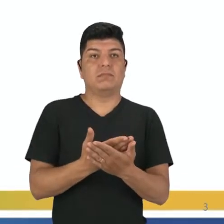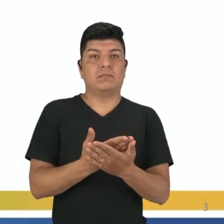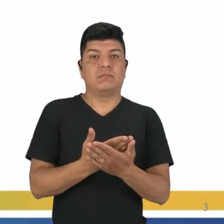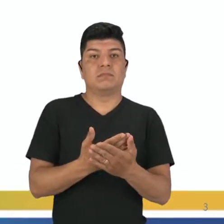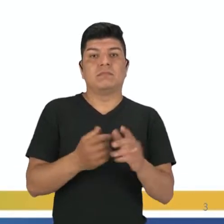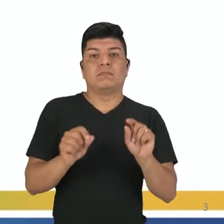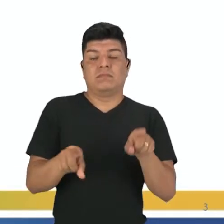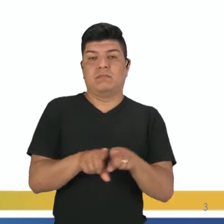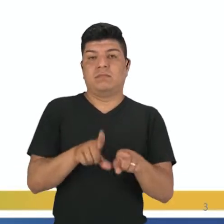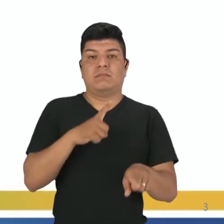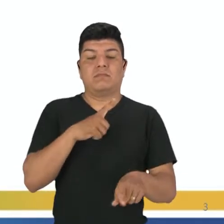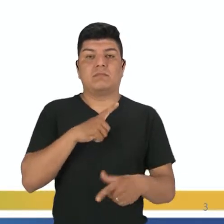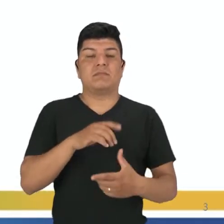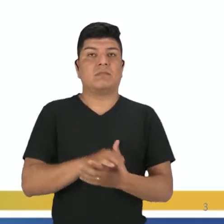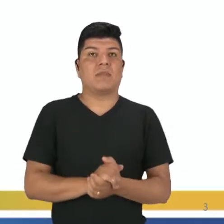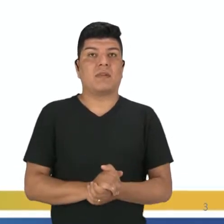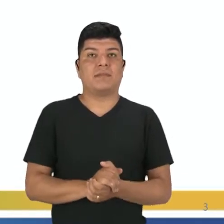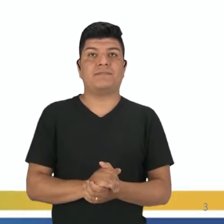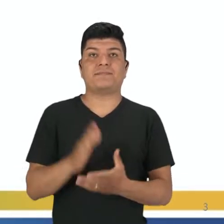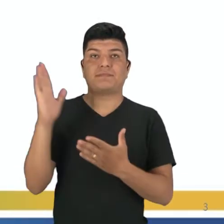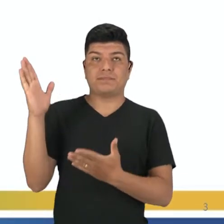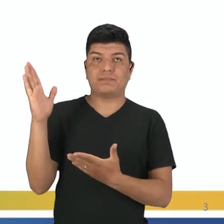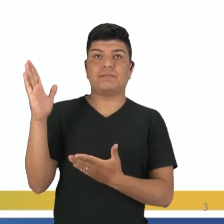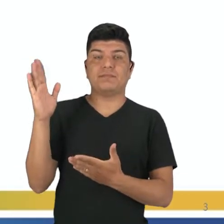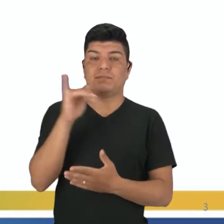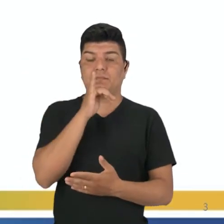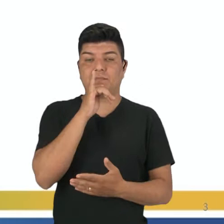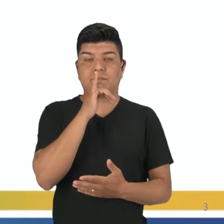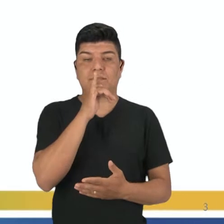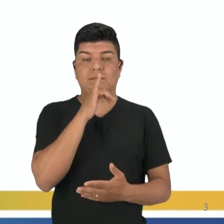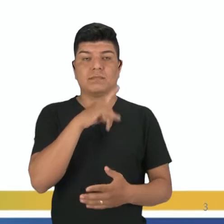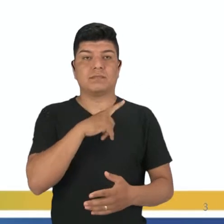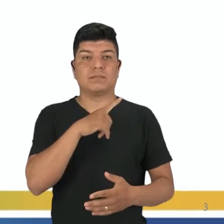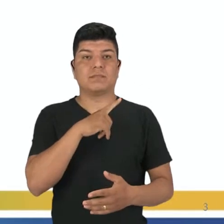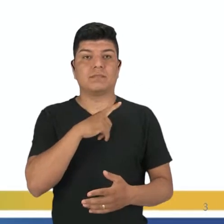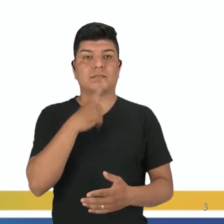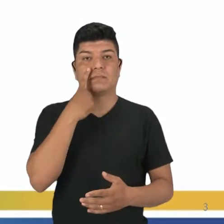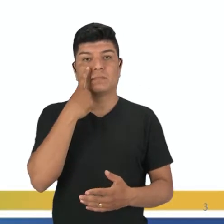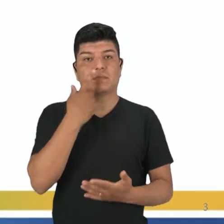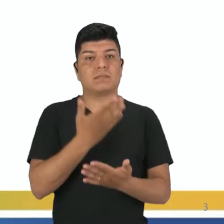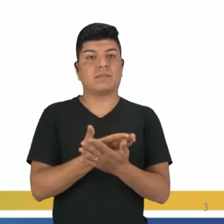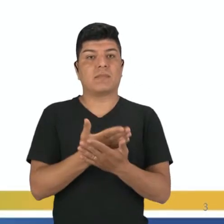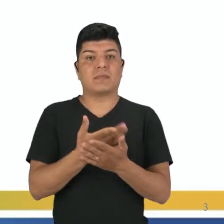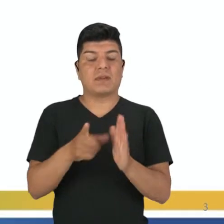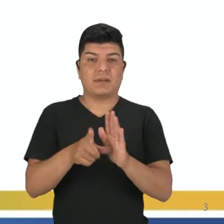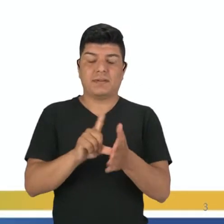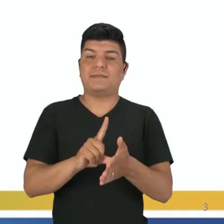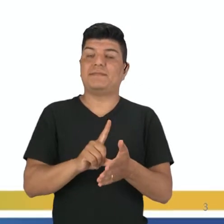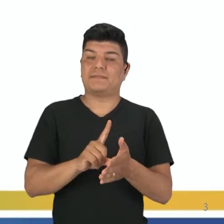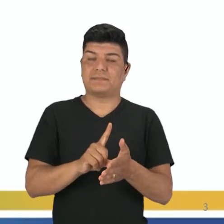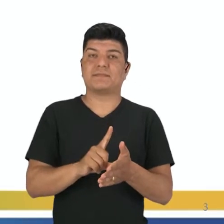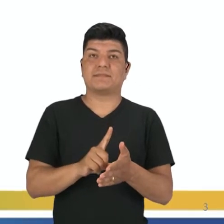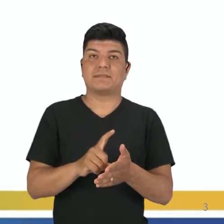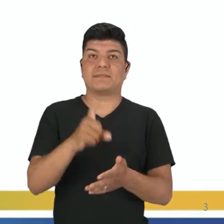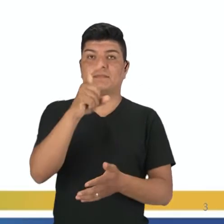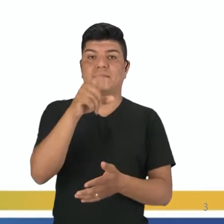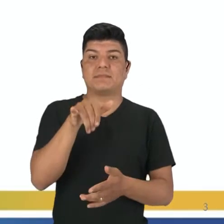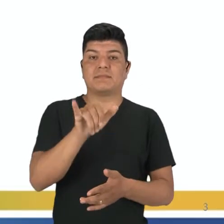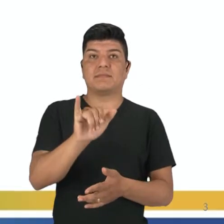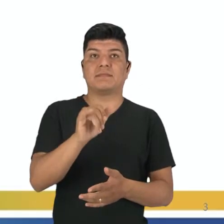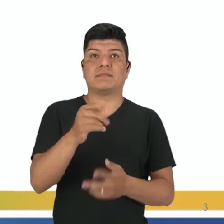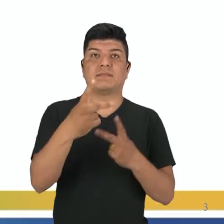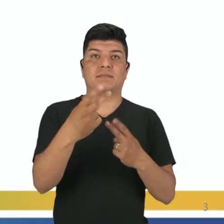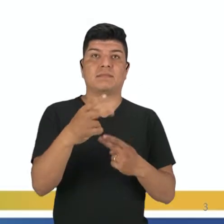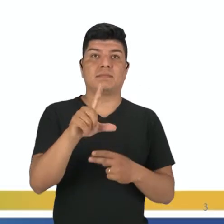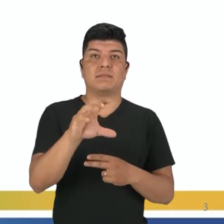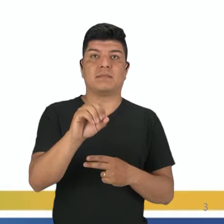funções logarítmicas. Então tá aí uma função, um exemplo que vimos nas aulas anteriores, y igual a log de